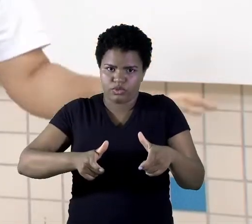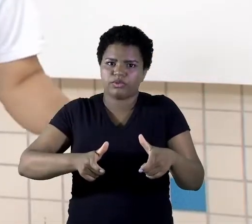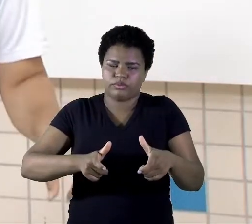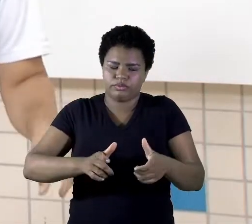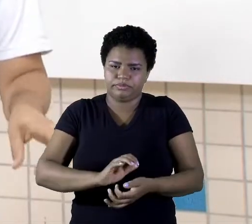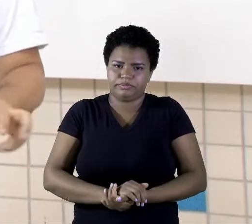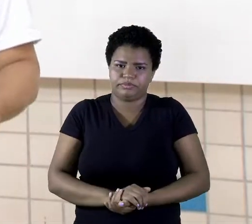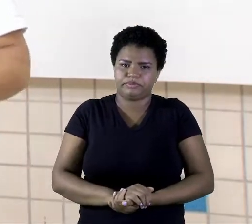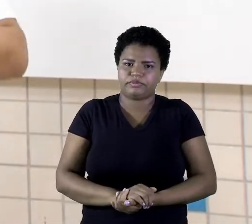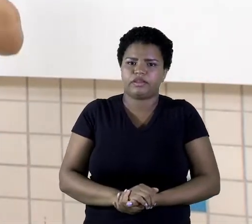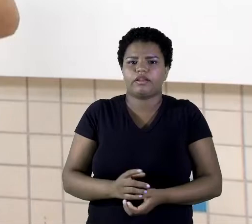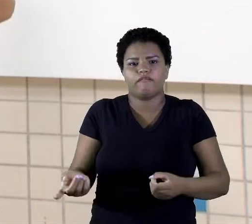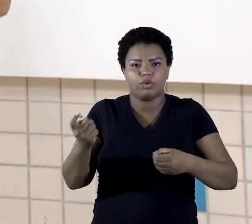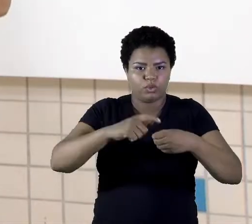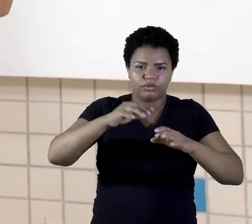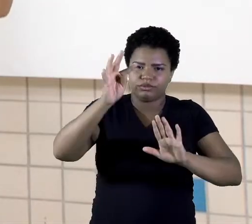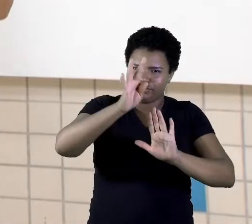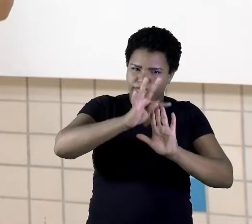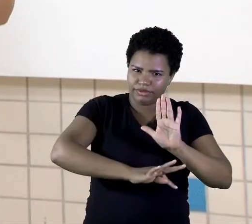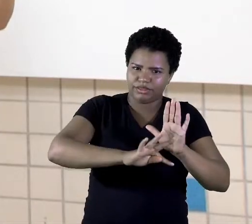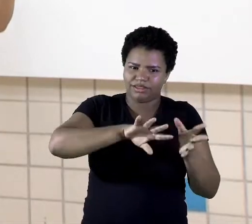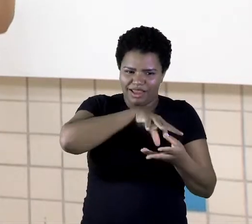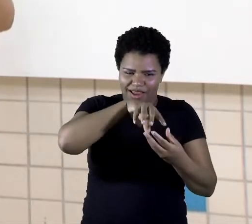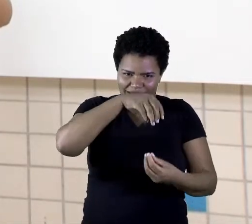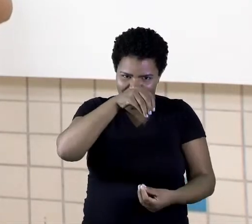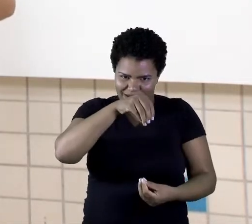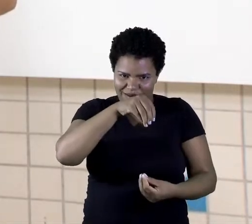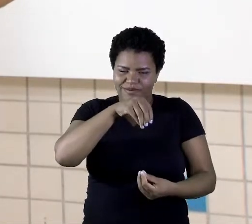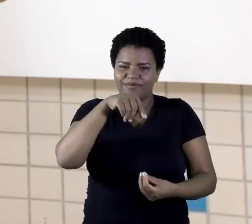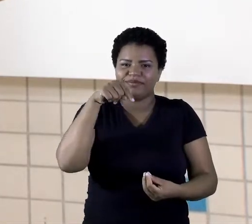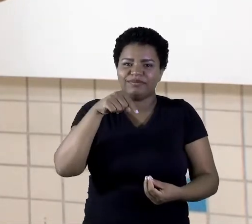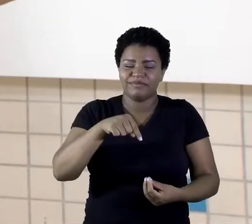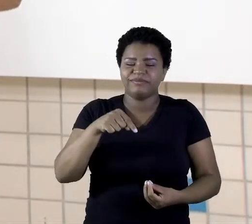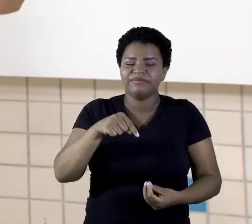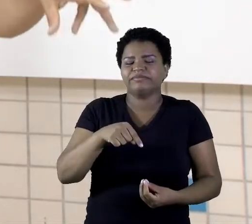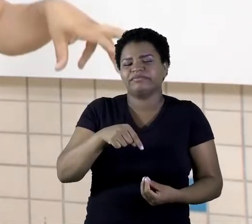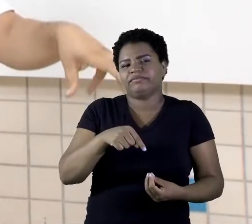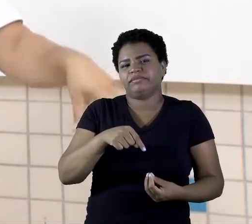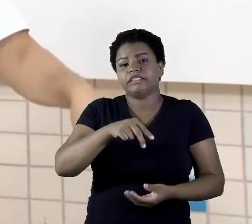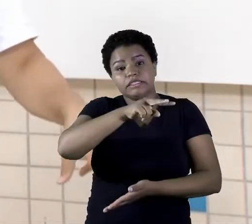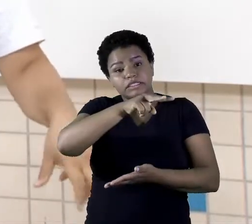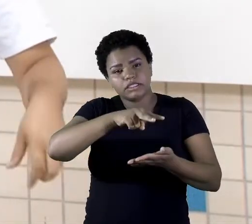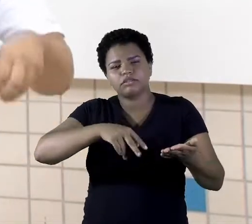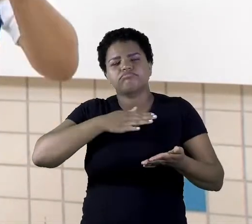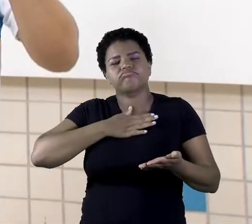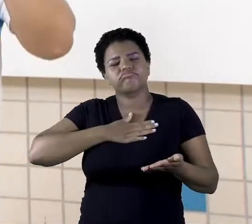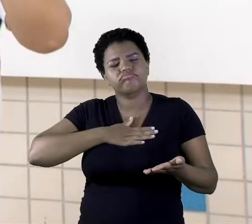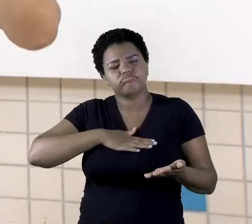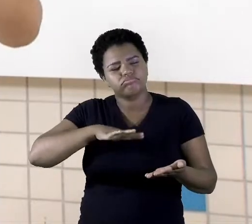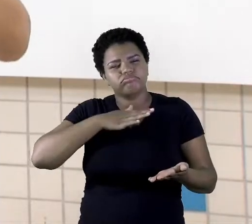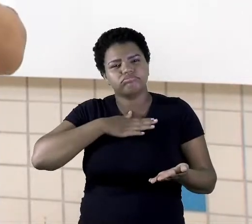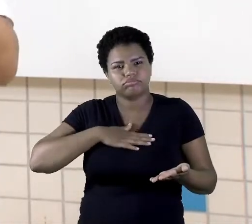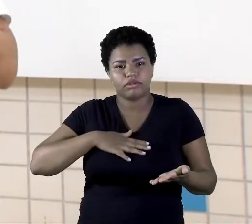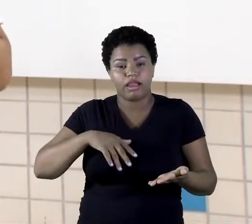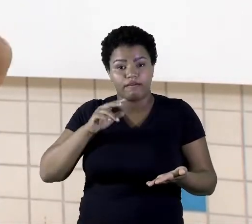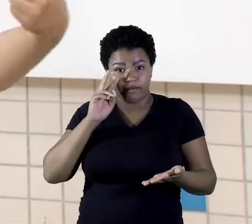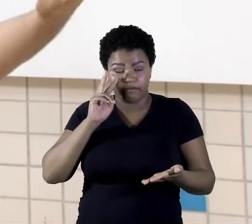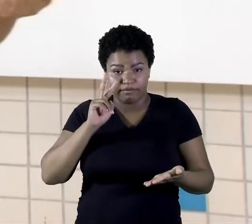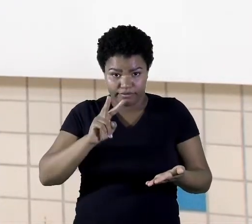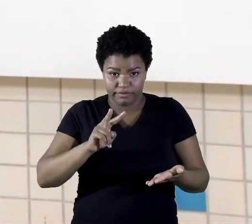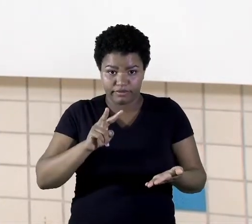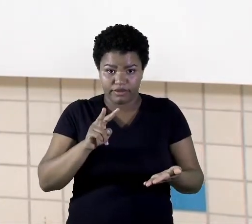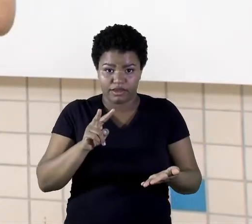que local se passa a história? Lá, quando eu comecei a fazer a leitura do texto, o